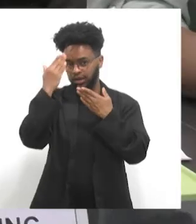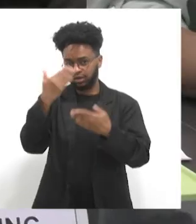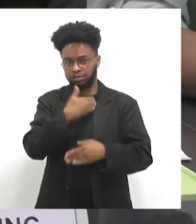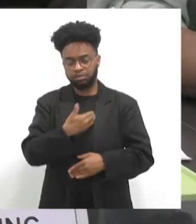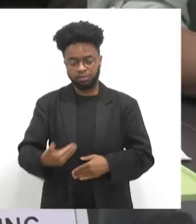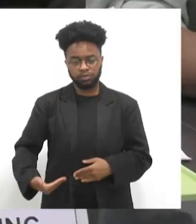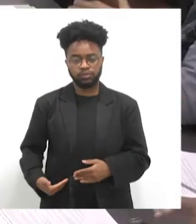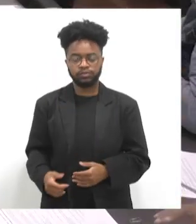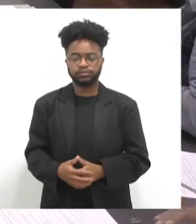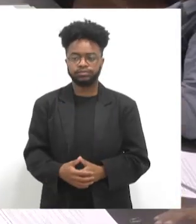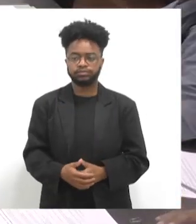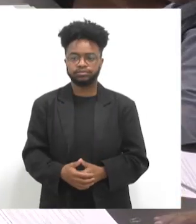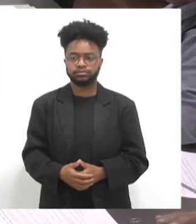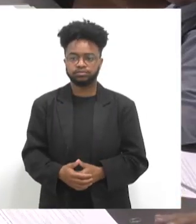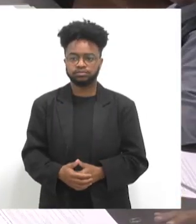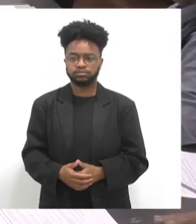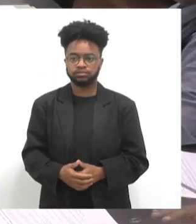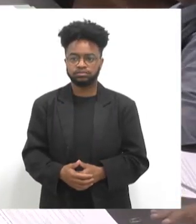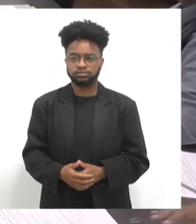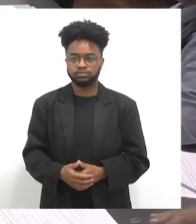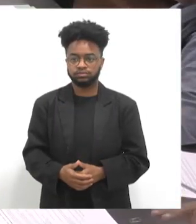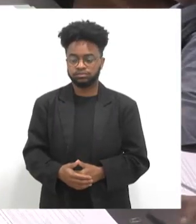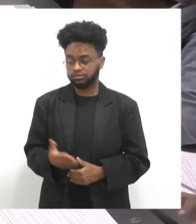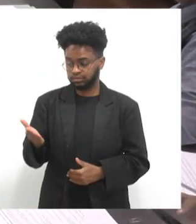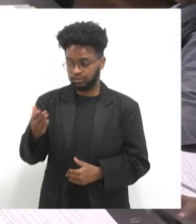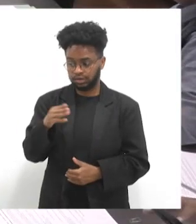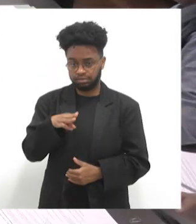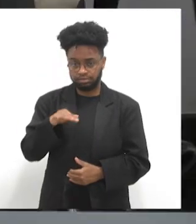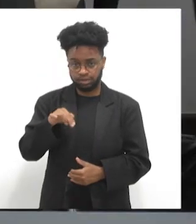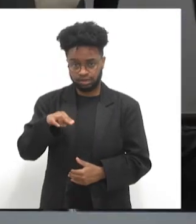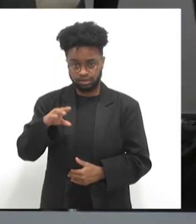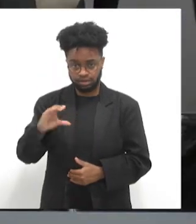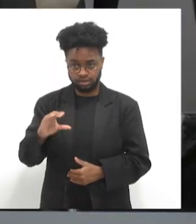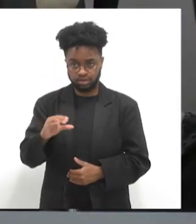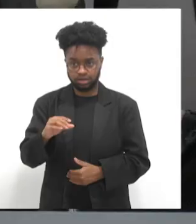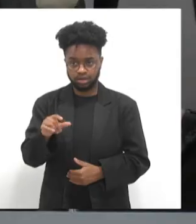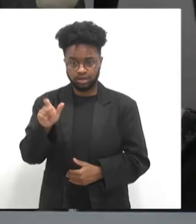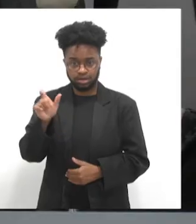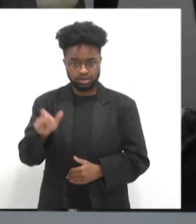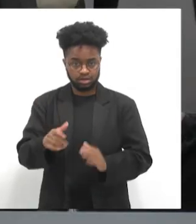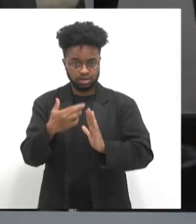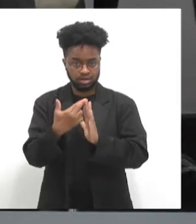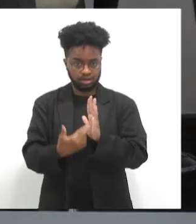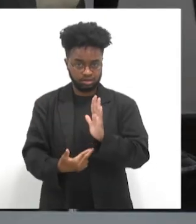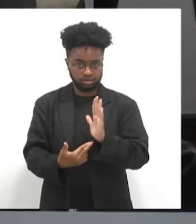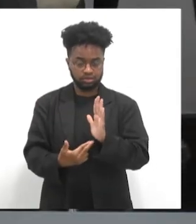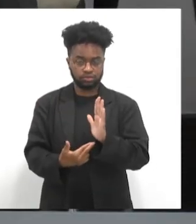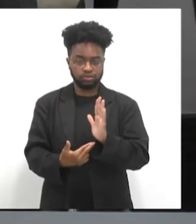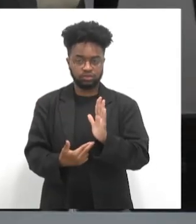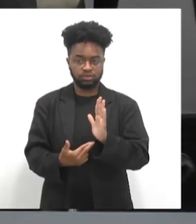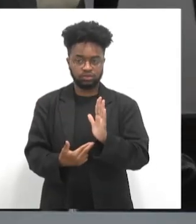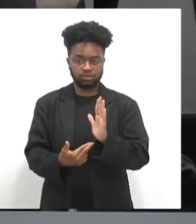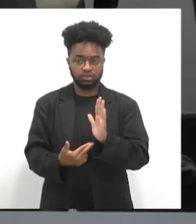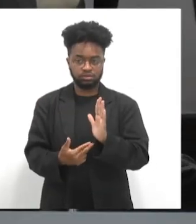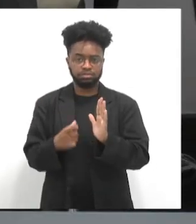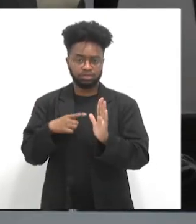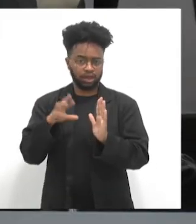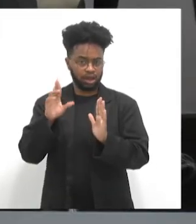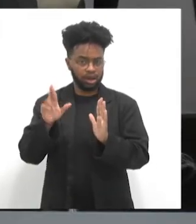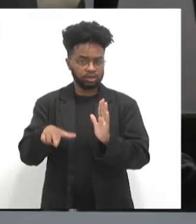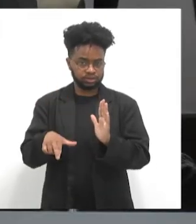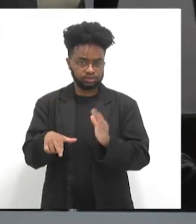público também. Mick, o relator, ele tem toda a